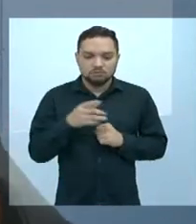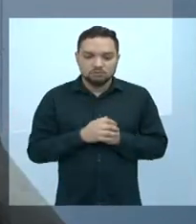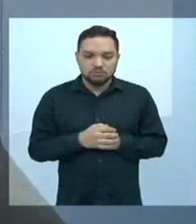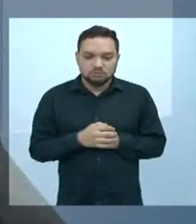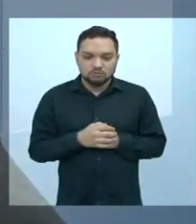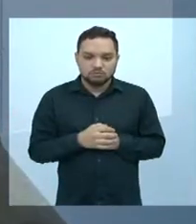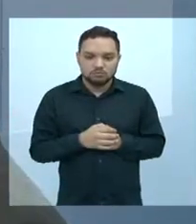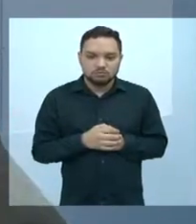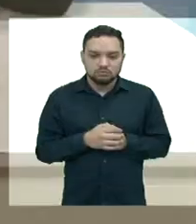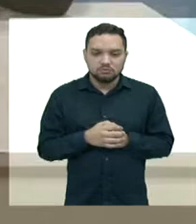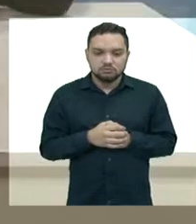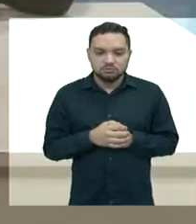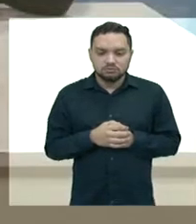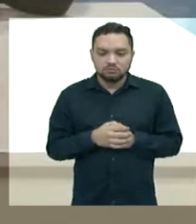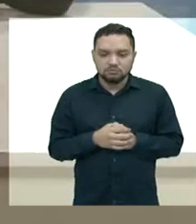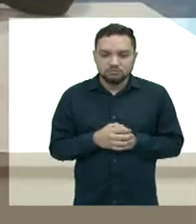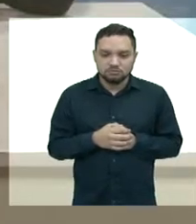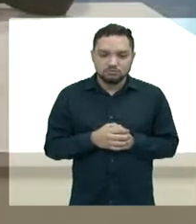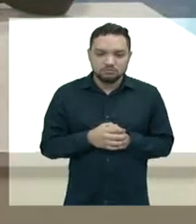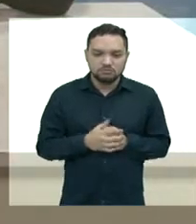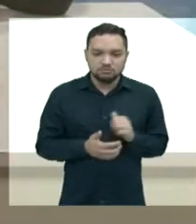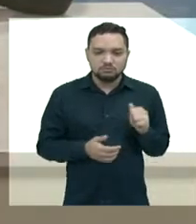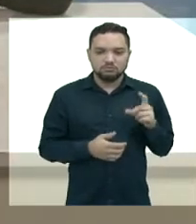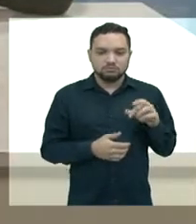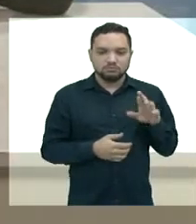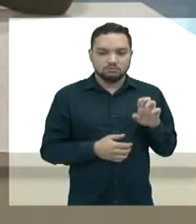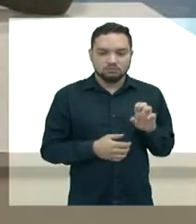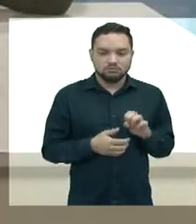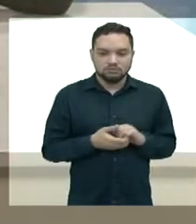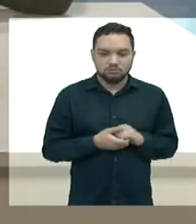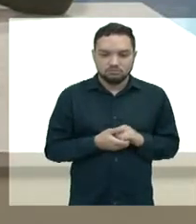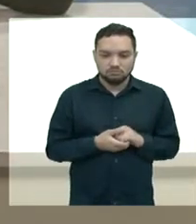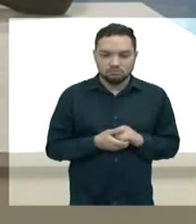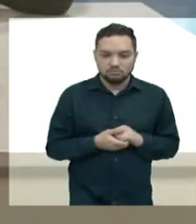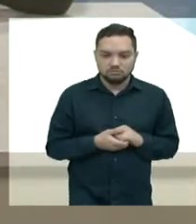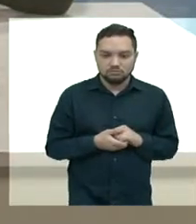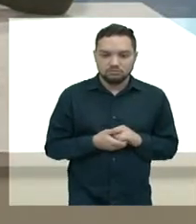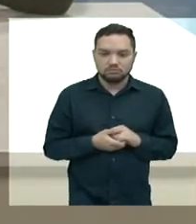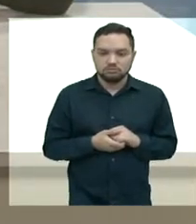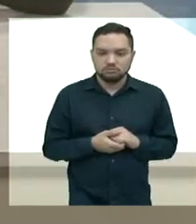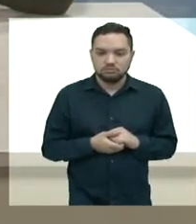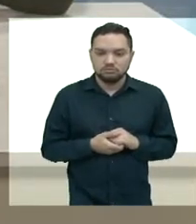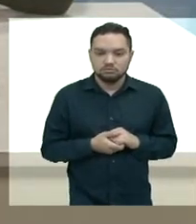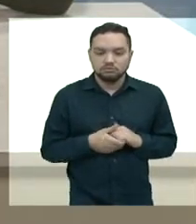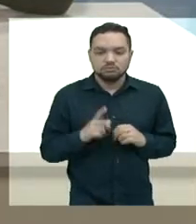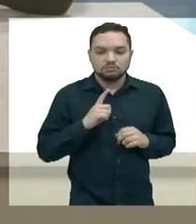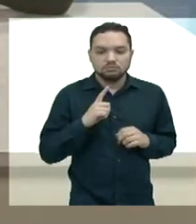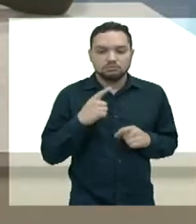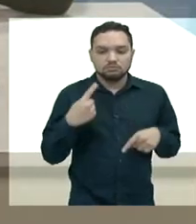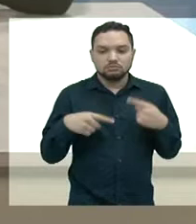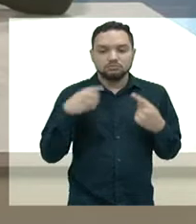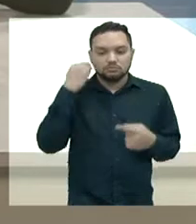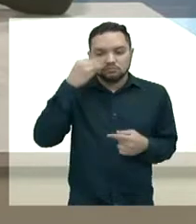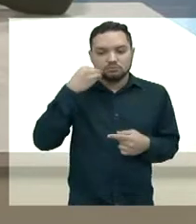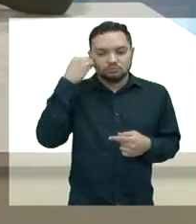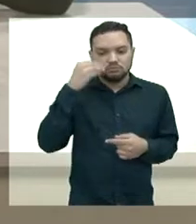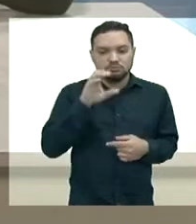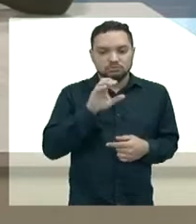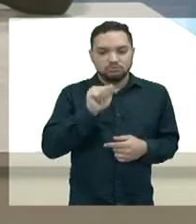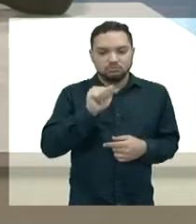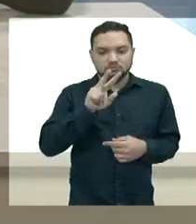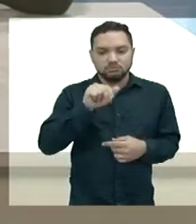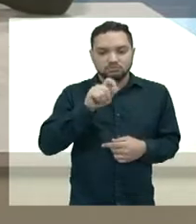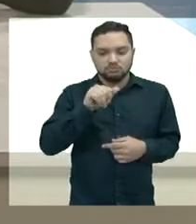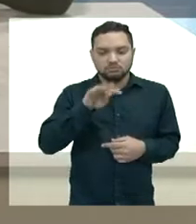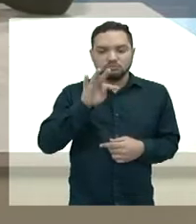delegado Cavalcante com o André Fernandes juntos, versus Heitor Freire. Um político experiente, o deputado Cavalcante, já no seu 3º